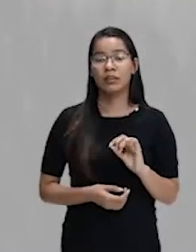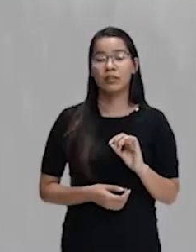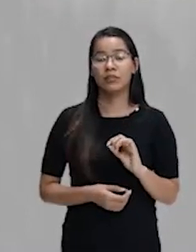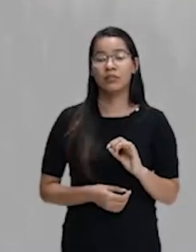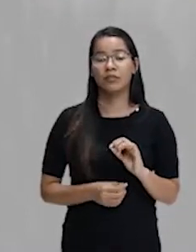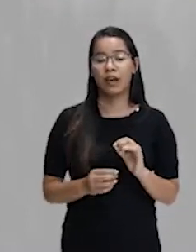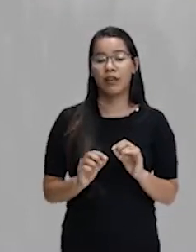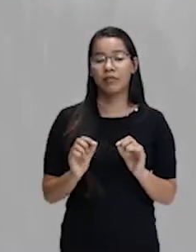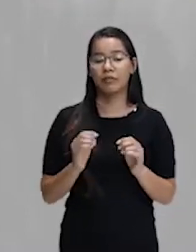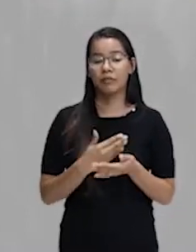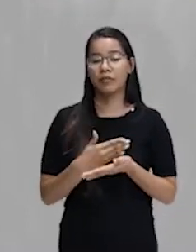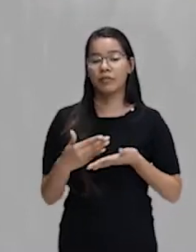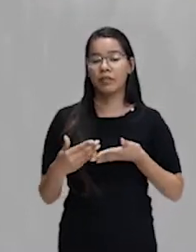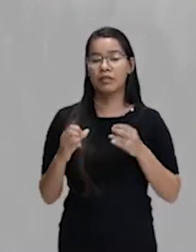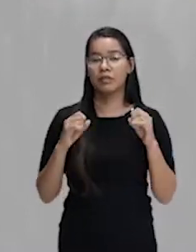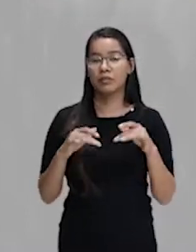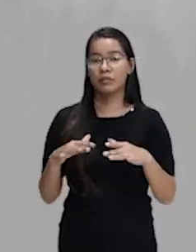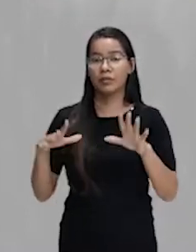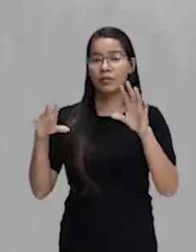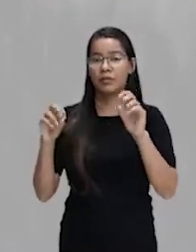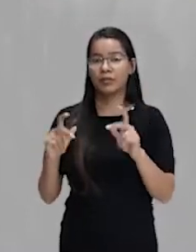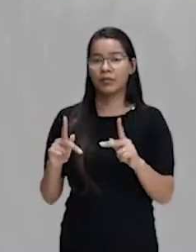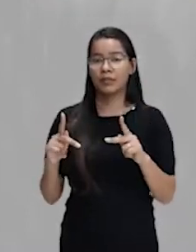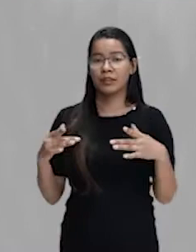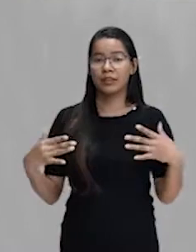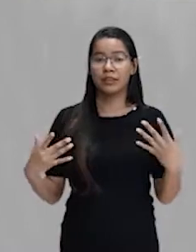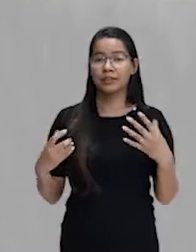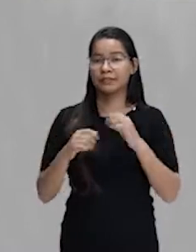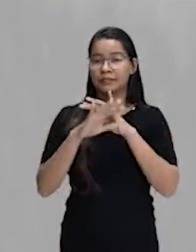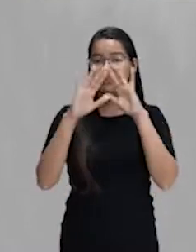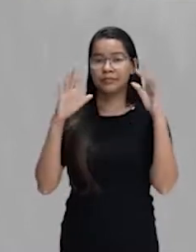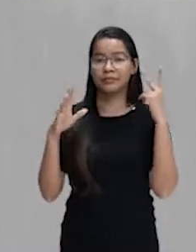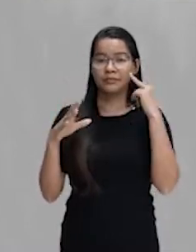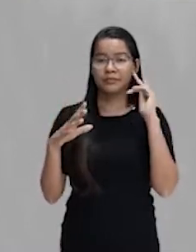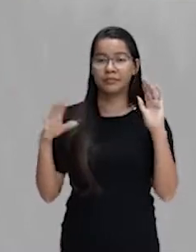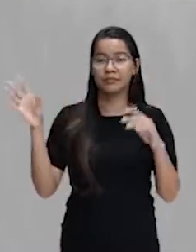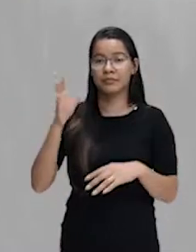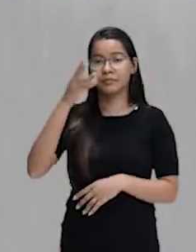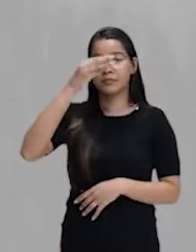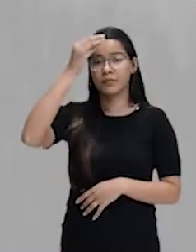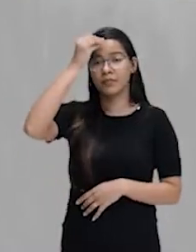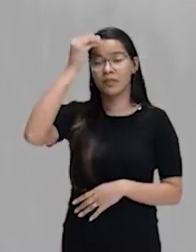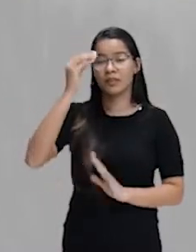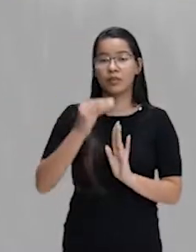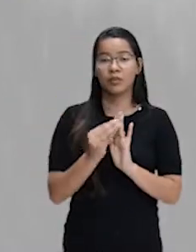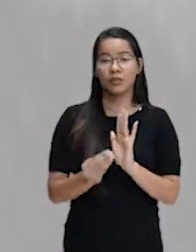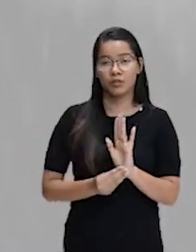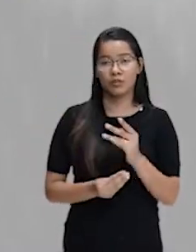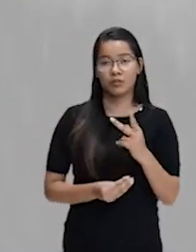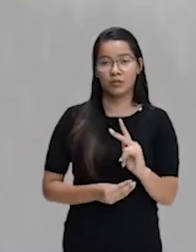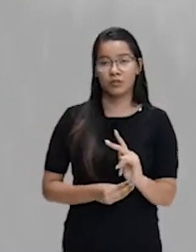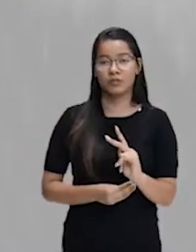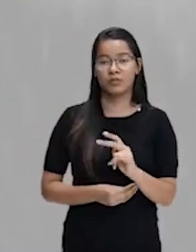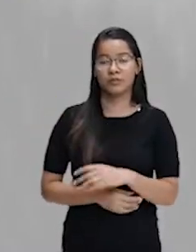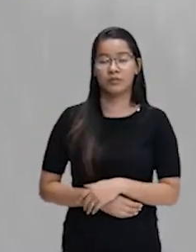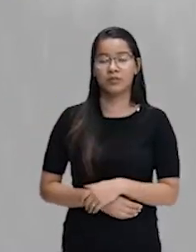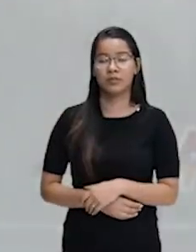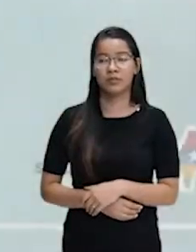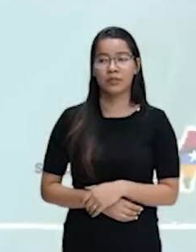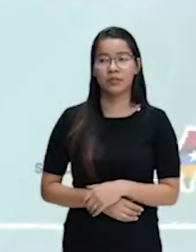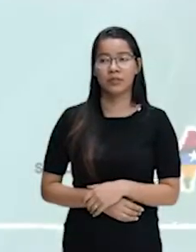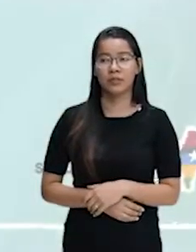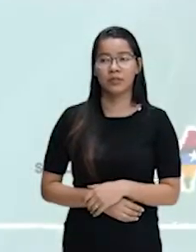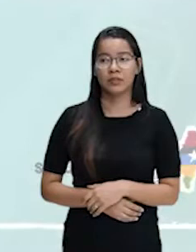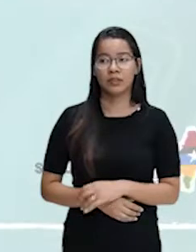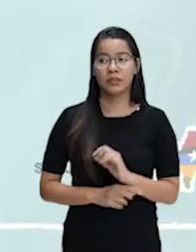chamado de fase de expansão, ok? Beleza? E aí, lógico, né, para reforçar ainda mais essa ideia que o